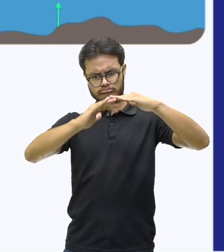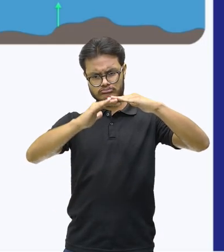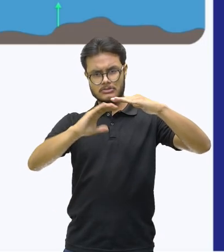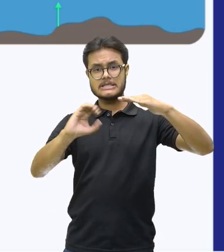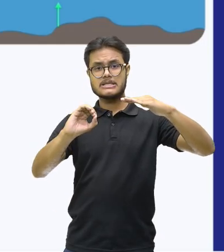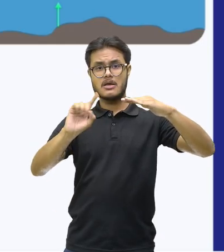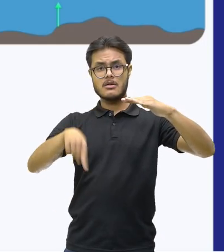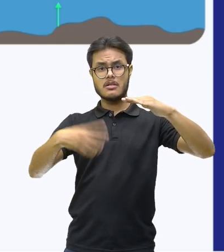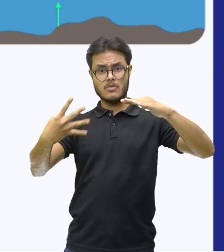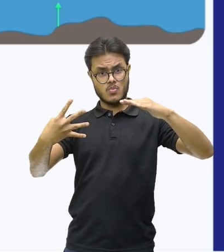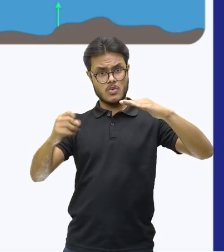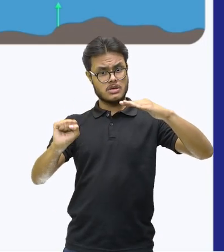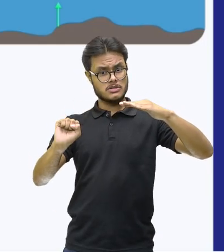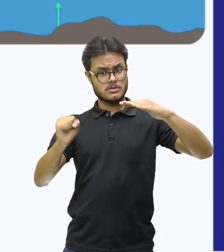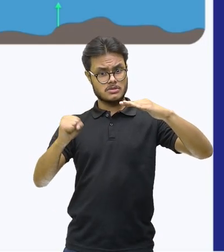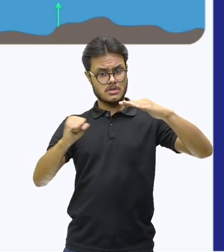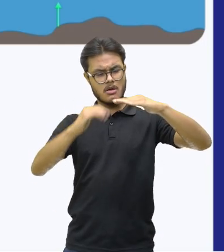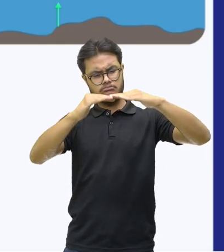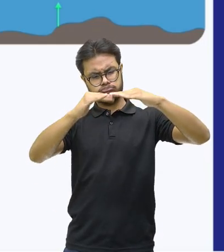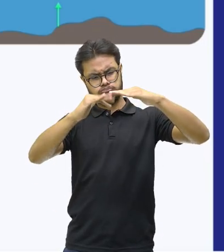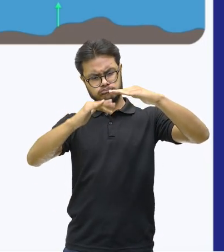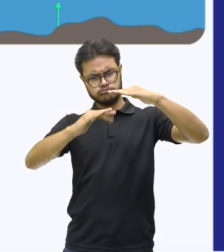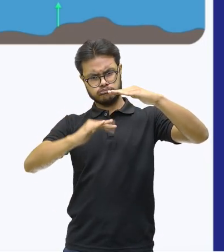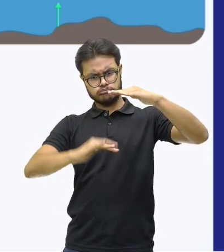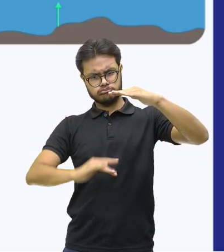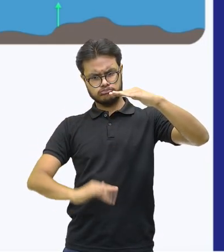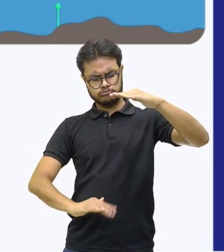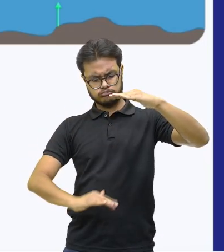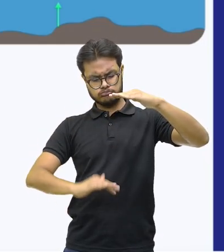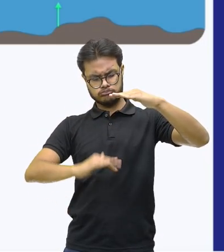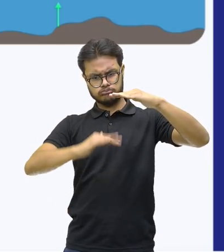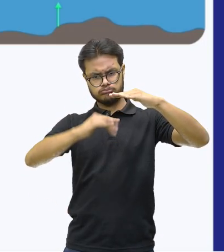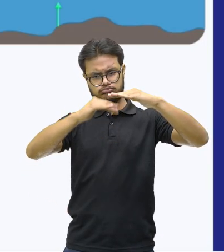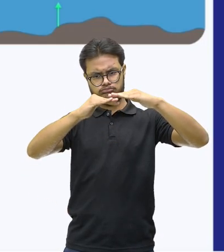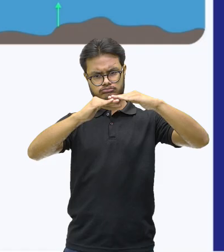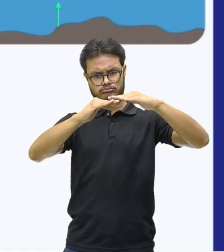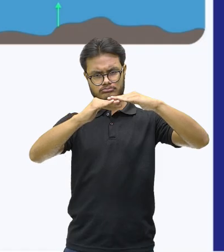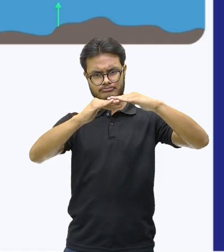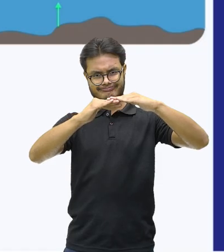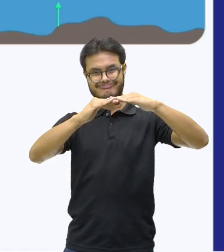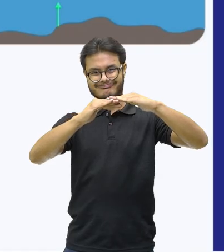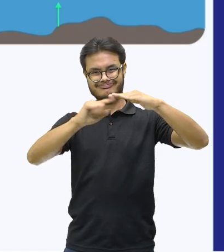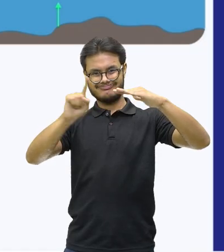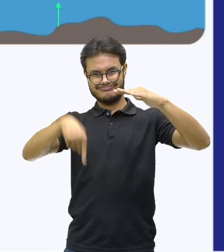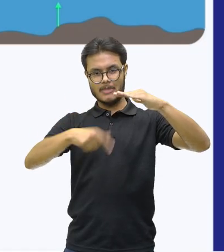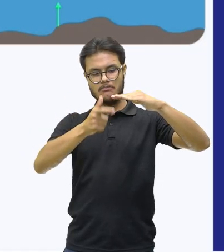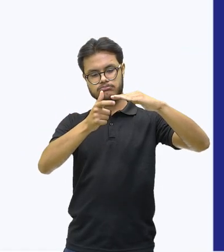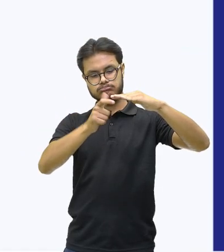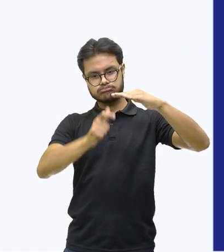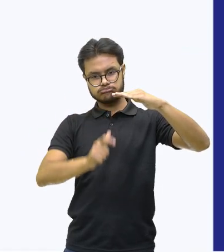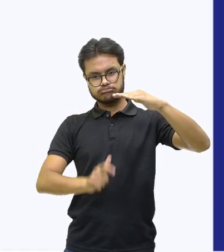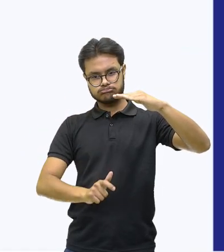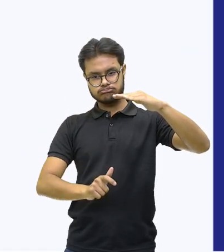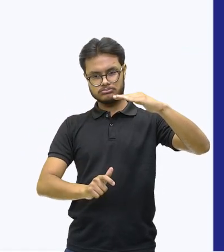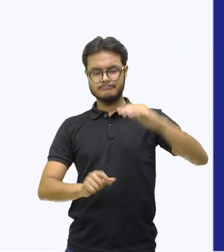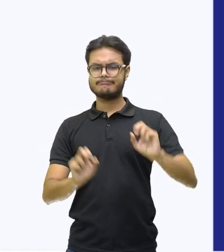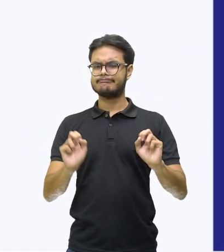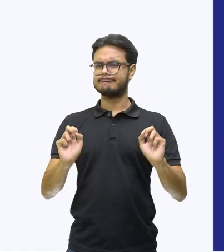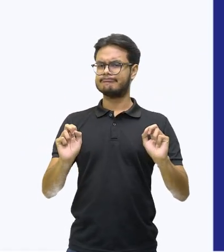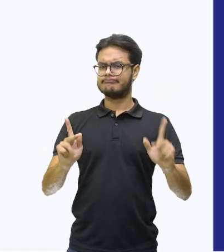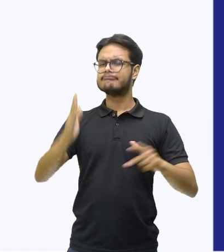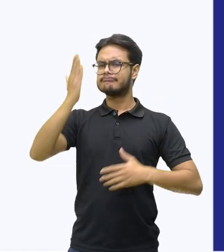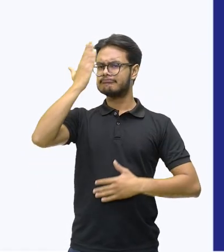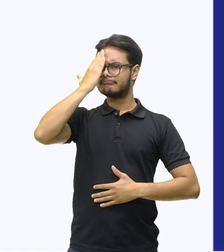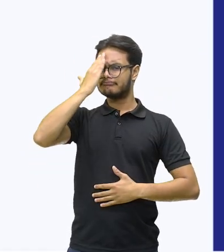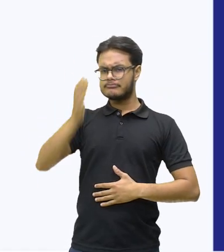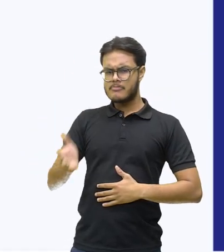segundos. Reflexo, a onda foi, bateu e voltou. Tá vendo a figura aí? Olha, som emitido e som refletido, tá vendo? Bom, sabendo que a velocidade